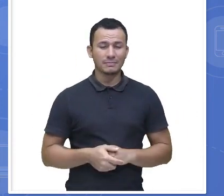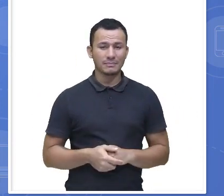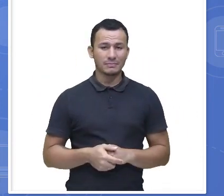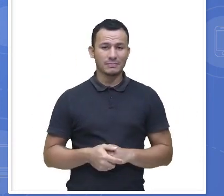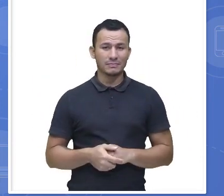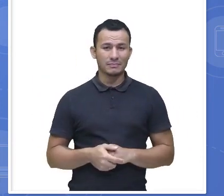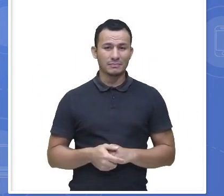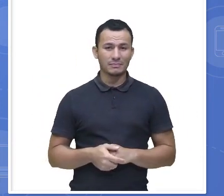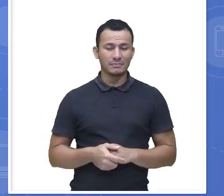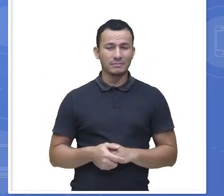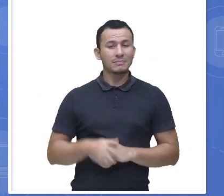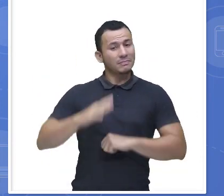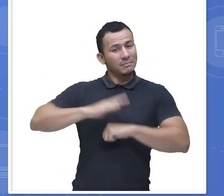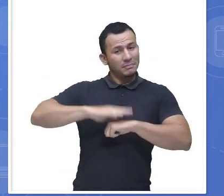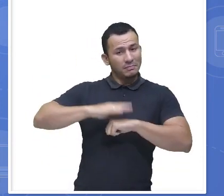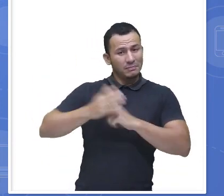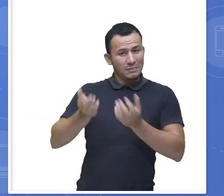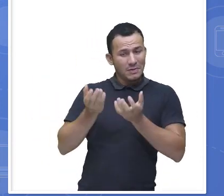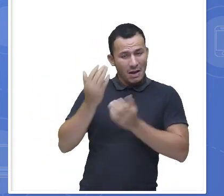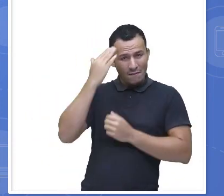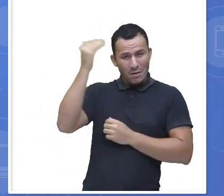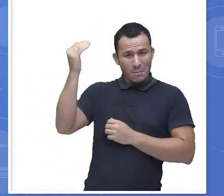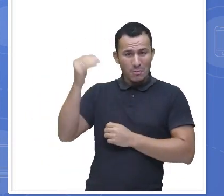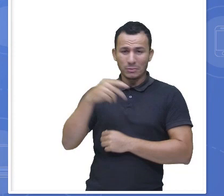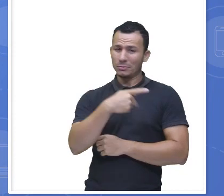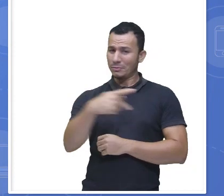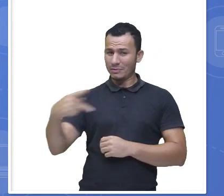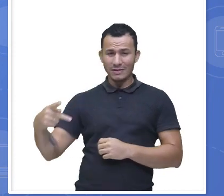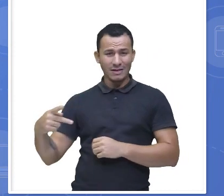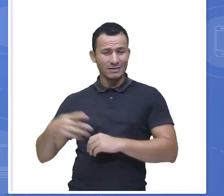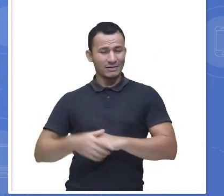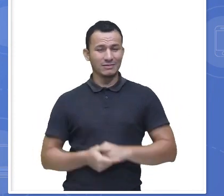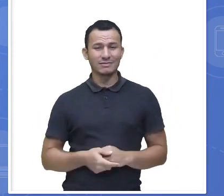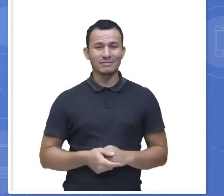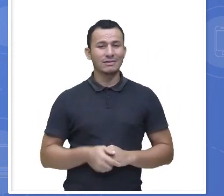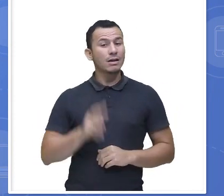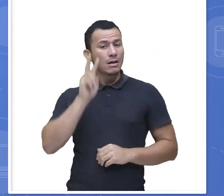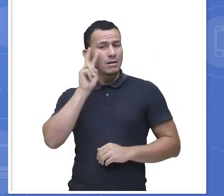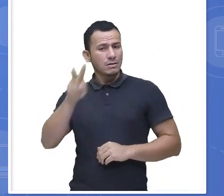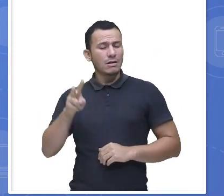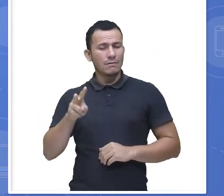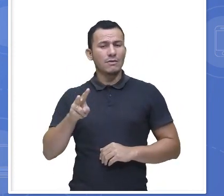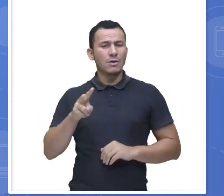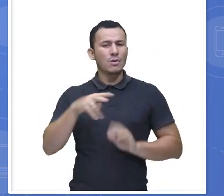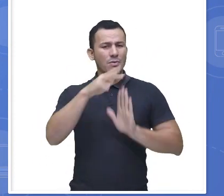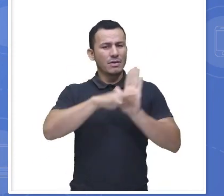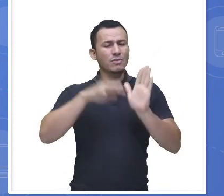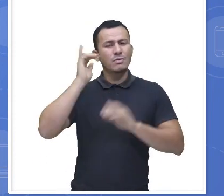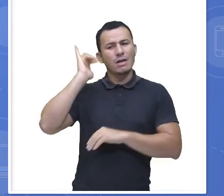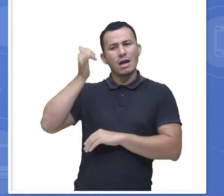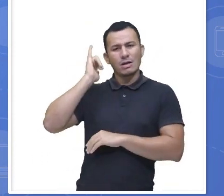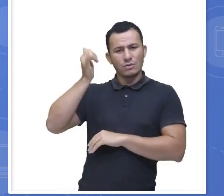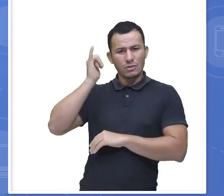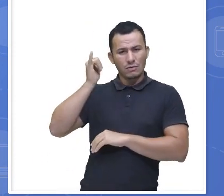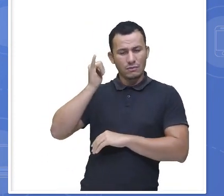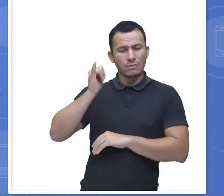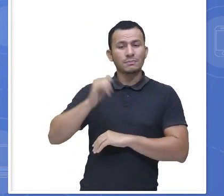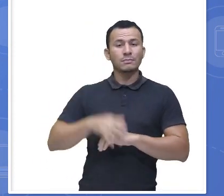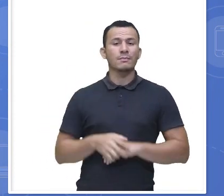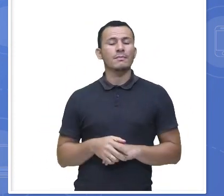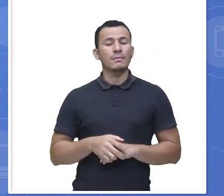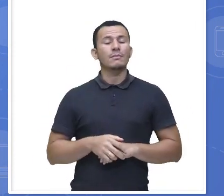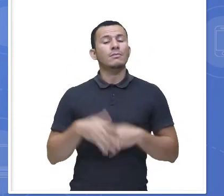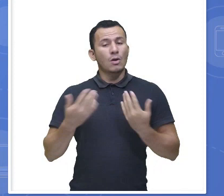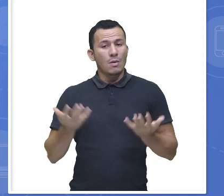é com vocês. Muito bem, você viu então o exemplo de um texto narrativo, pontuei alguns aspectos, mas agora nós